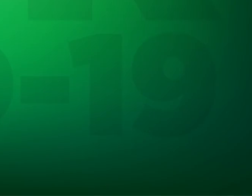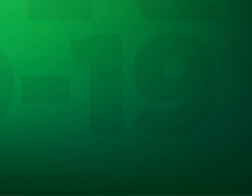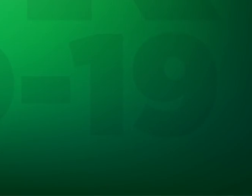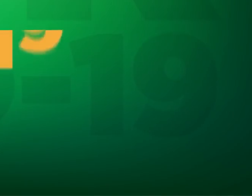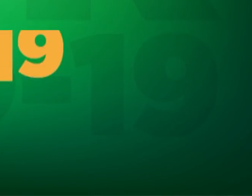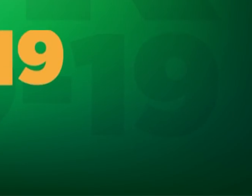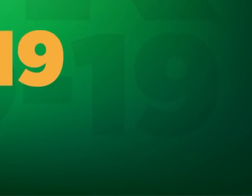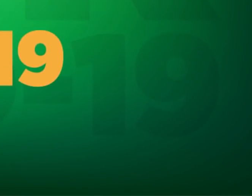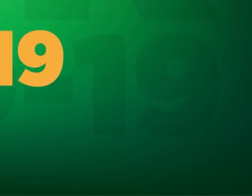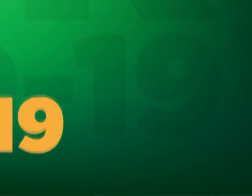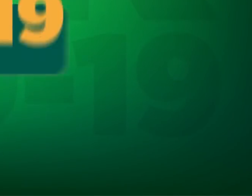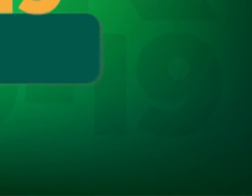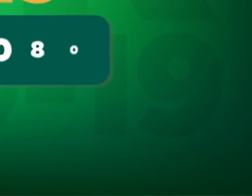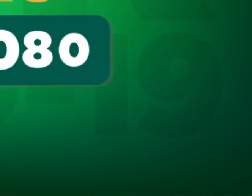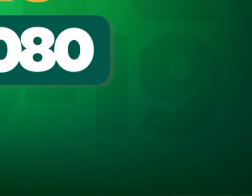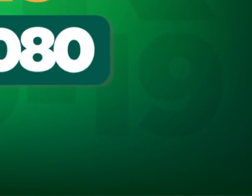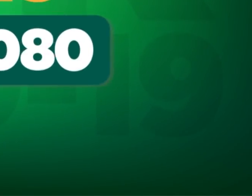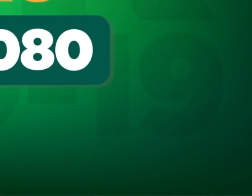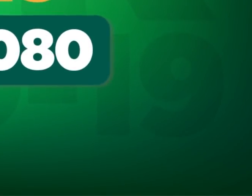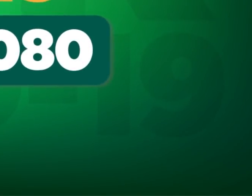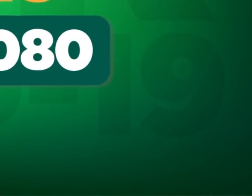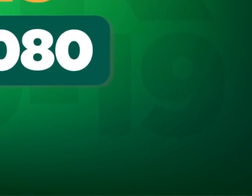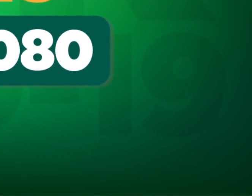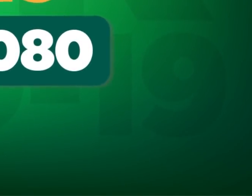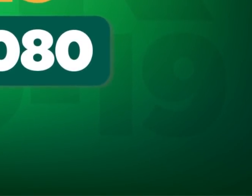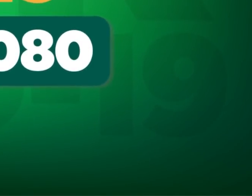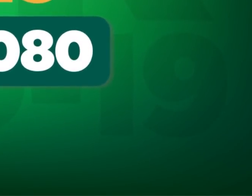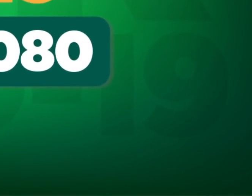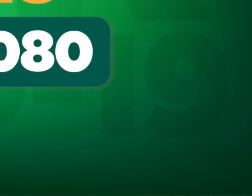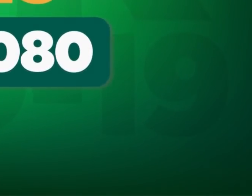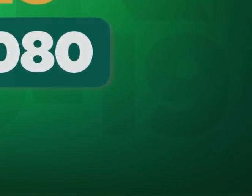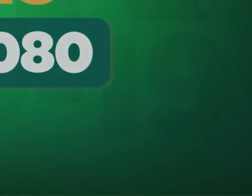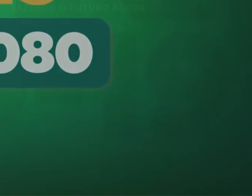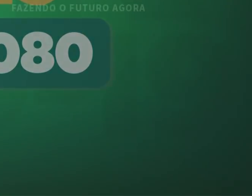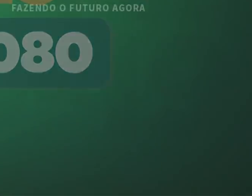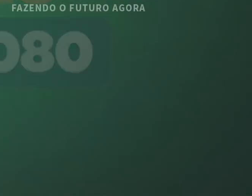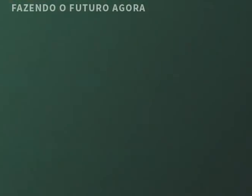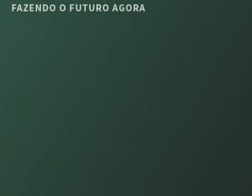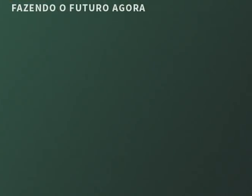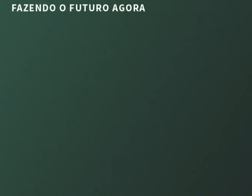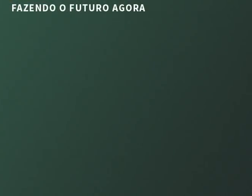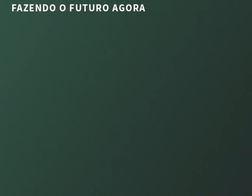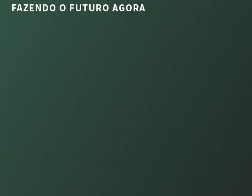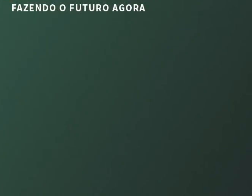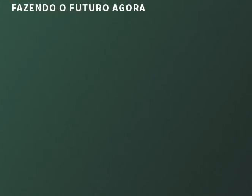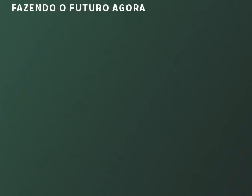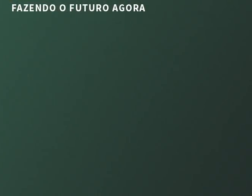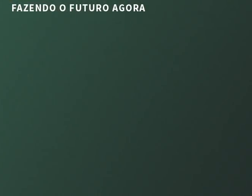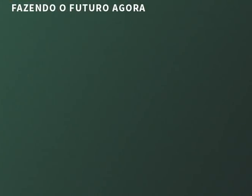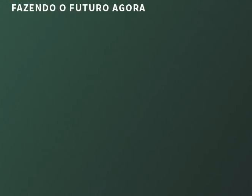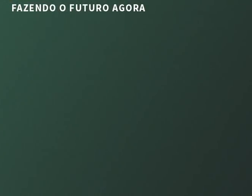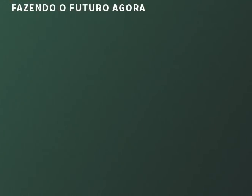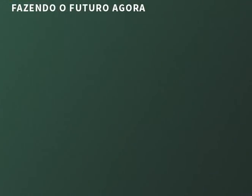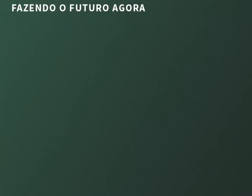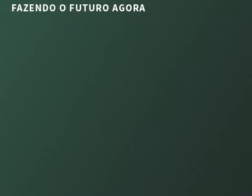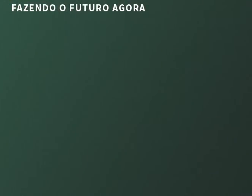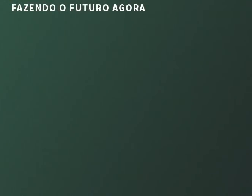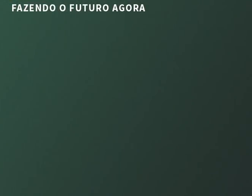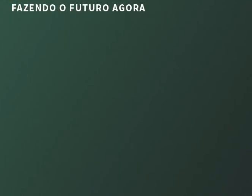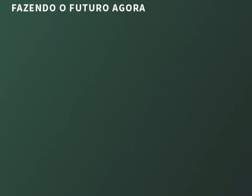Disque Covid-19. 0800-281-7080. Prefeitura de Caruaru. Fazendo o futuro agora.